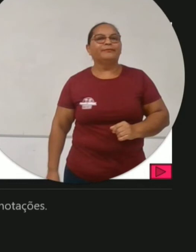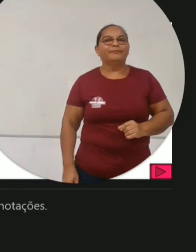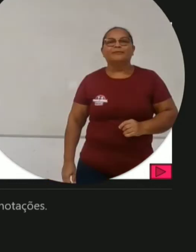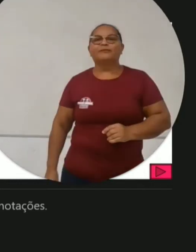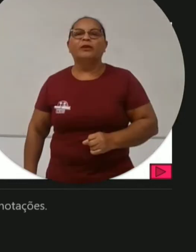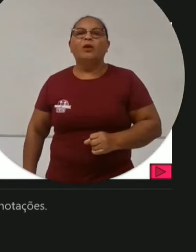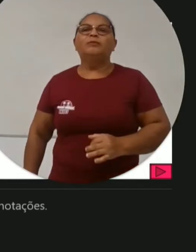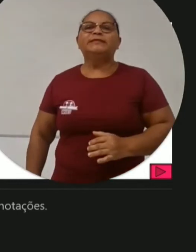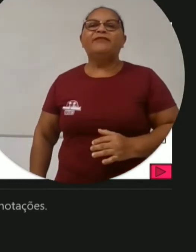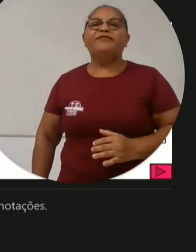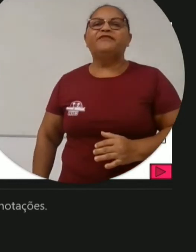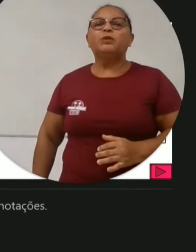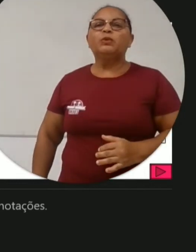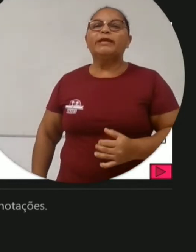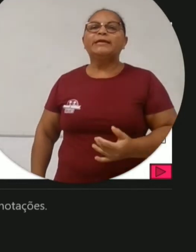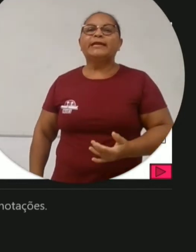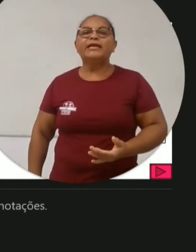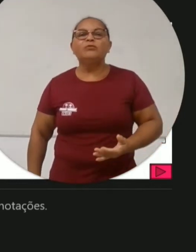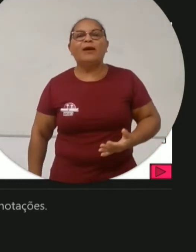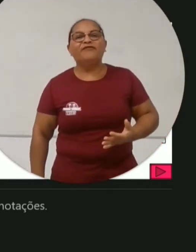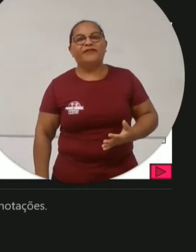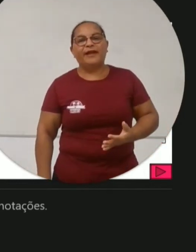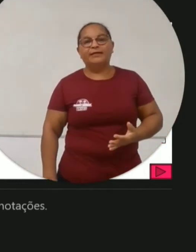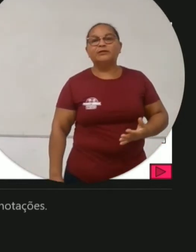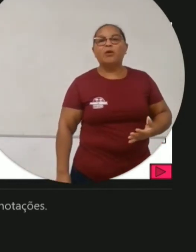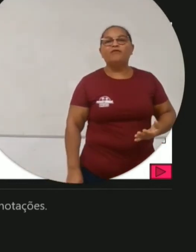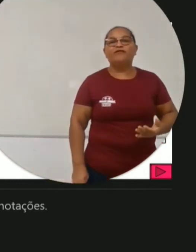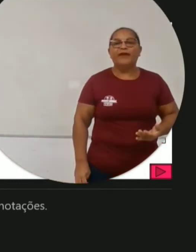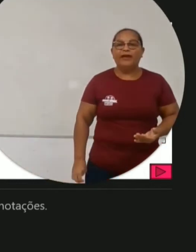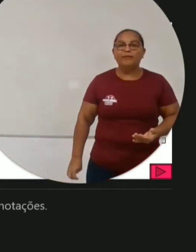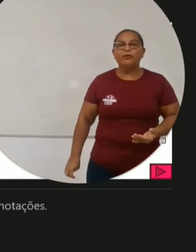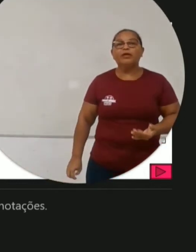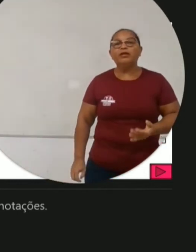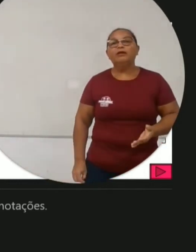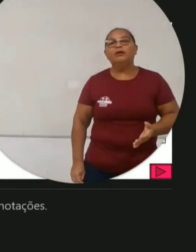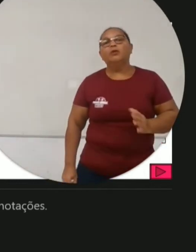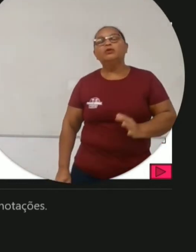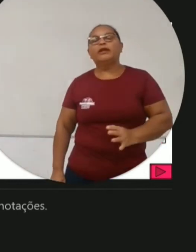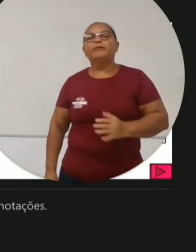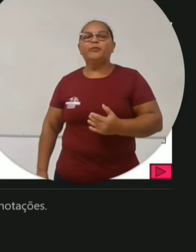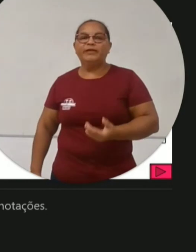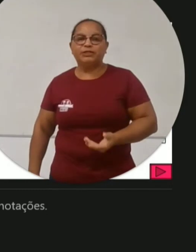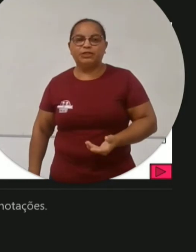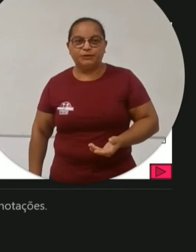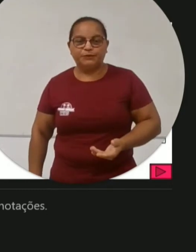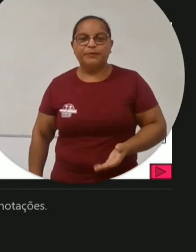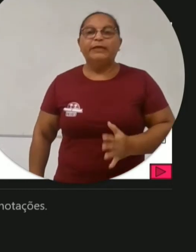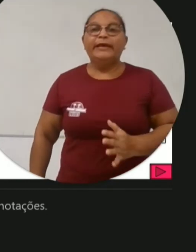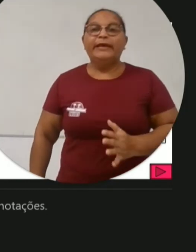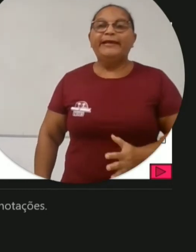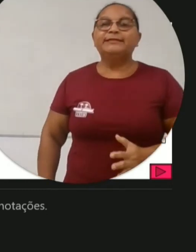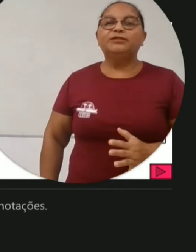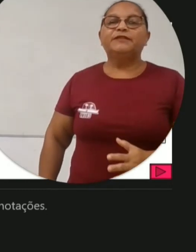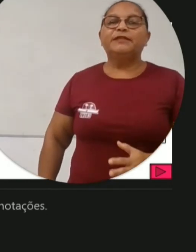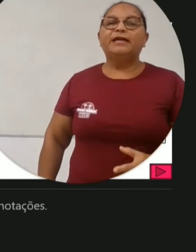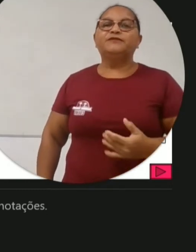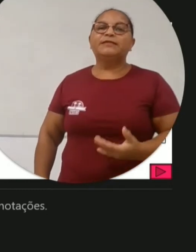Observe a figura e crie uma frase com o verbo e o tempo pedido. Essa atividade você